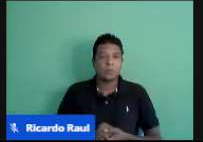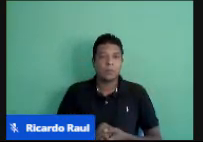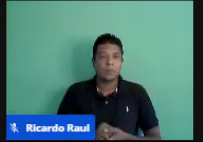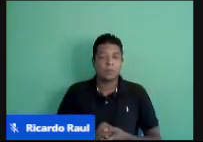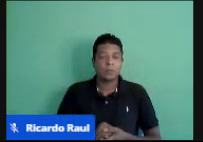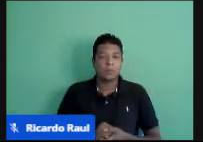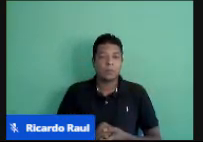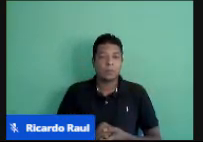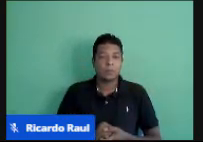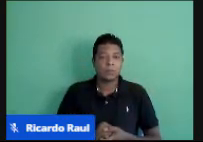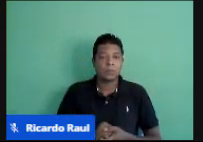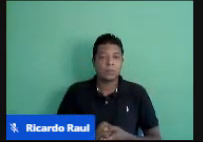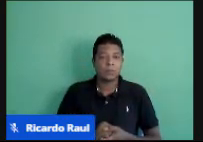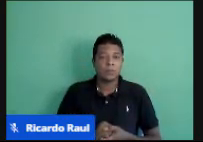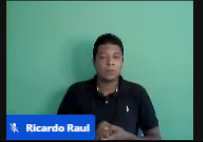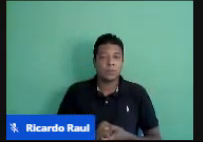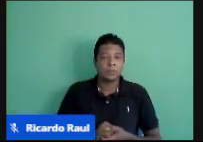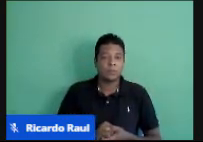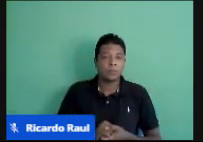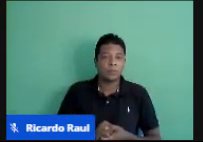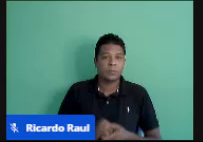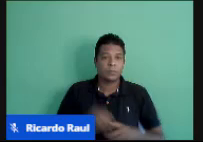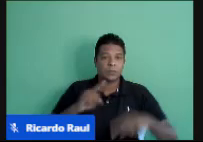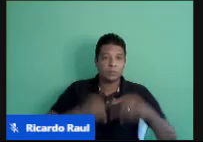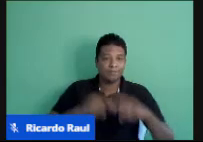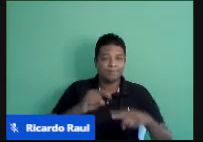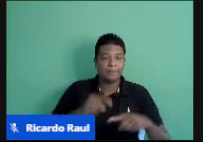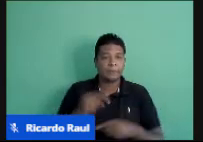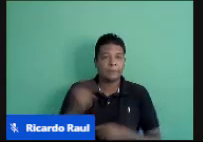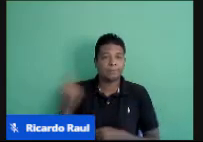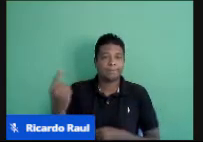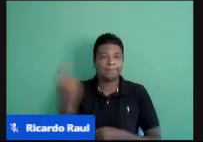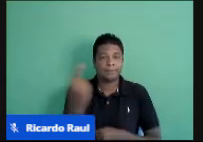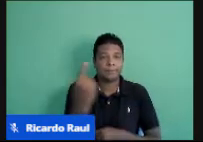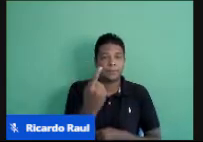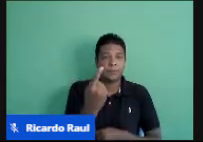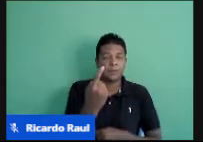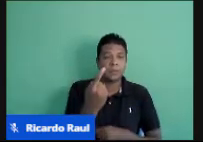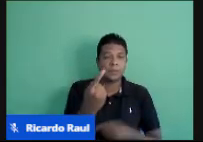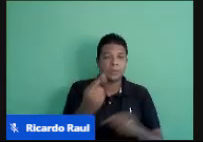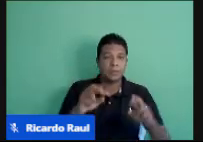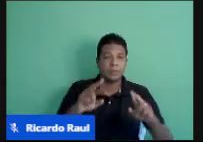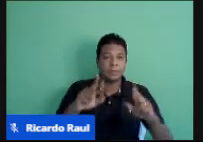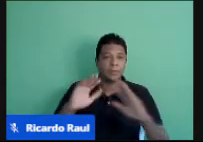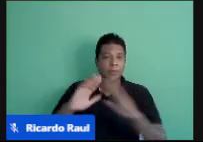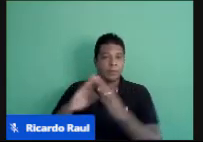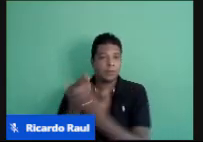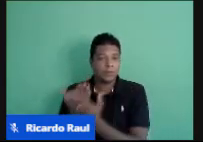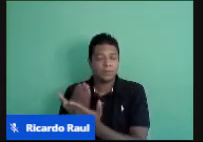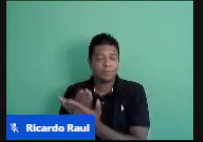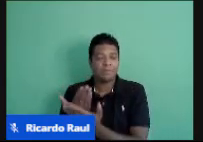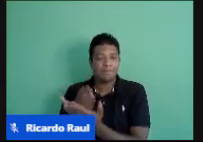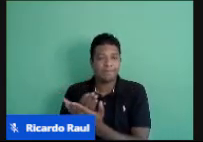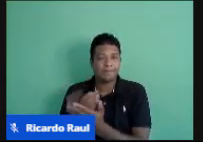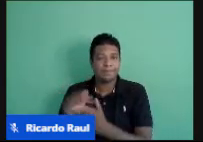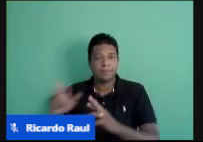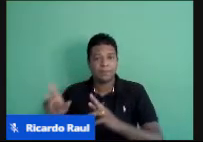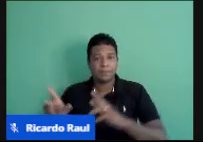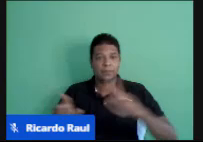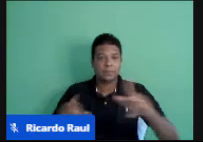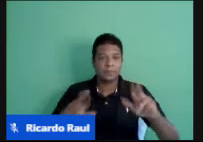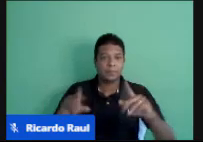que estão sendo utilizados, né? Em cada escola eu tenho um diferente. São 3 escolas que eu trabalho, cada uma um método diferente,